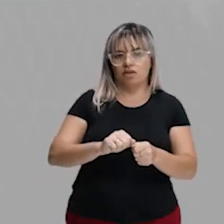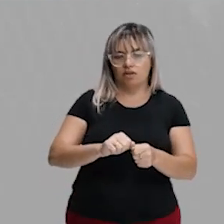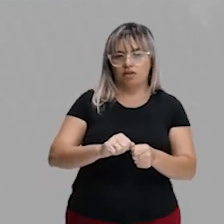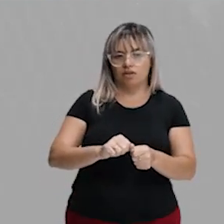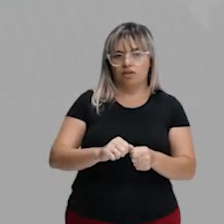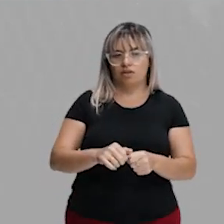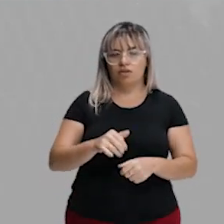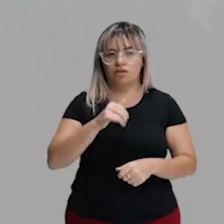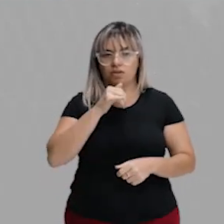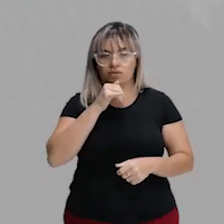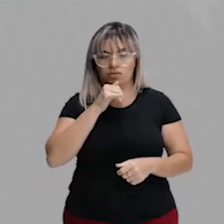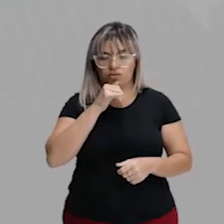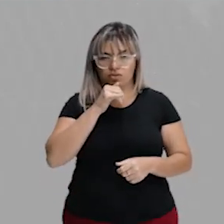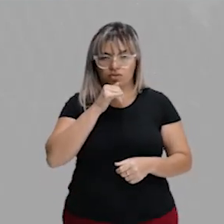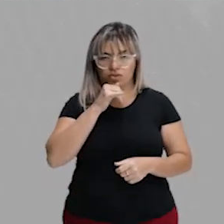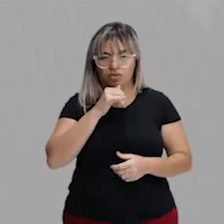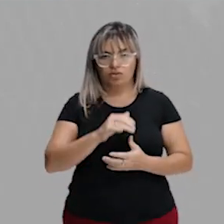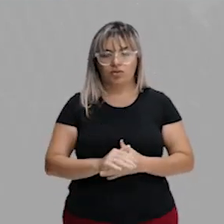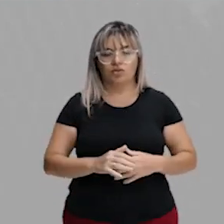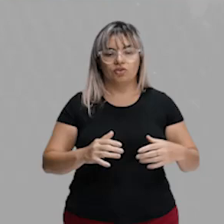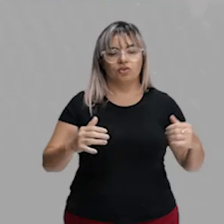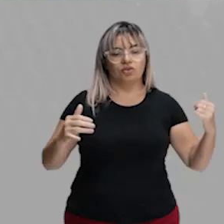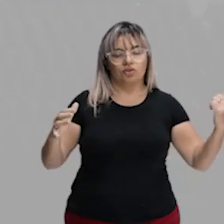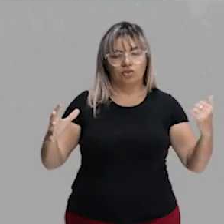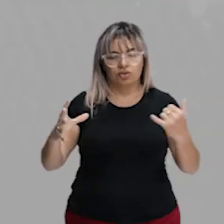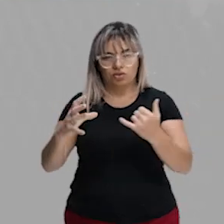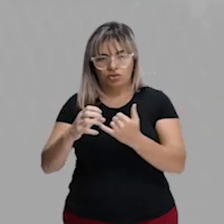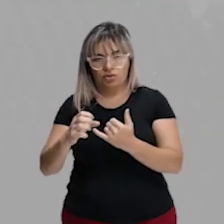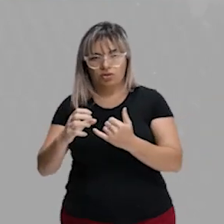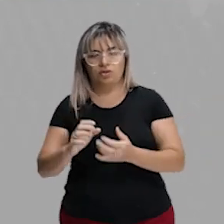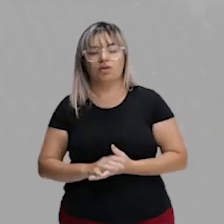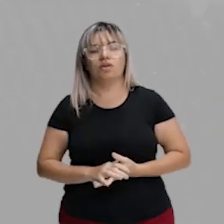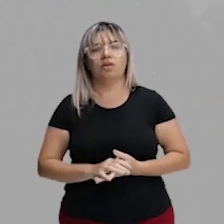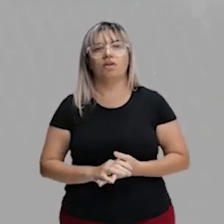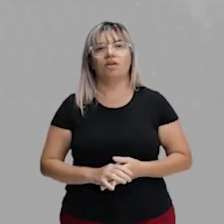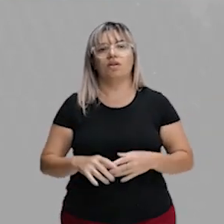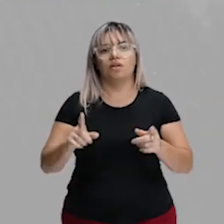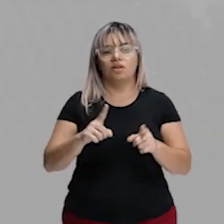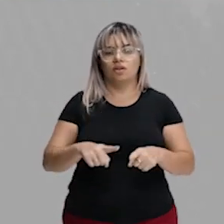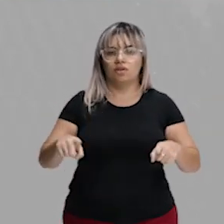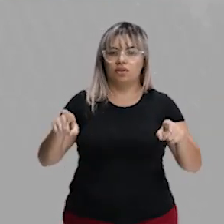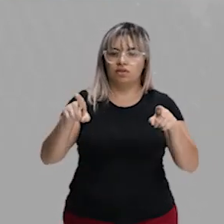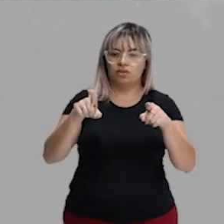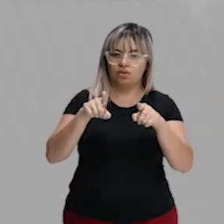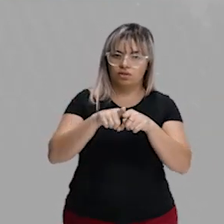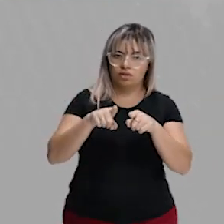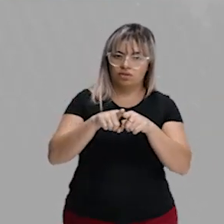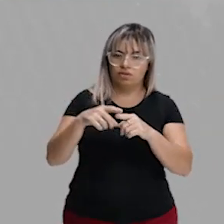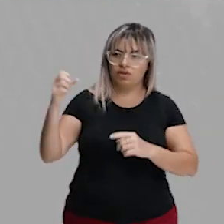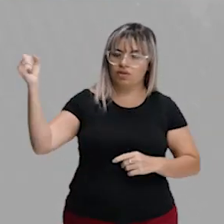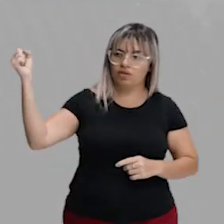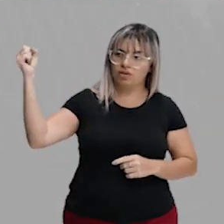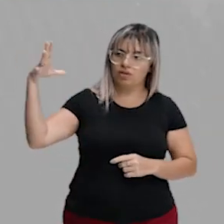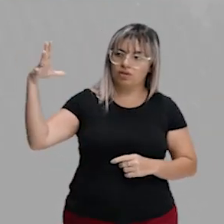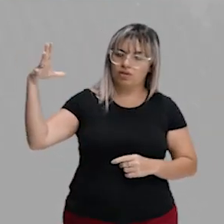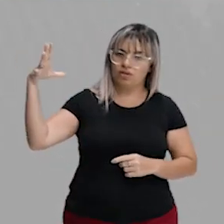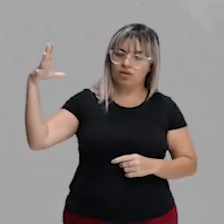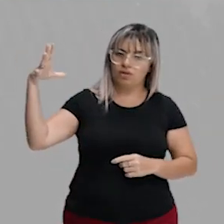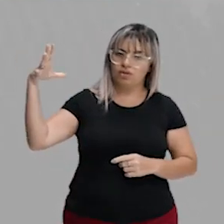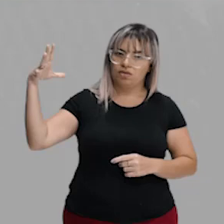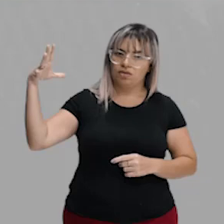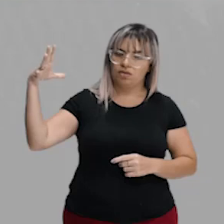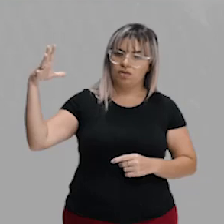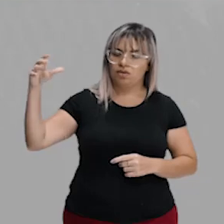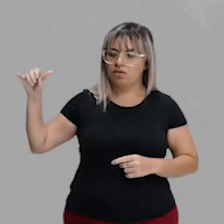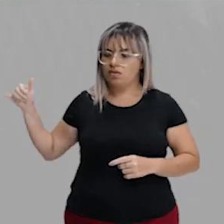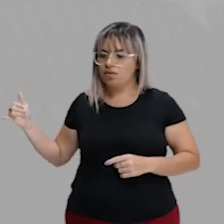são exemplos de receptores. Okay? A lâmpada que recebe a energia elétrica transforma aí energia térmica em